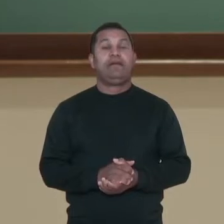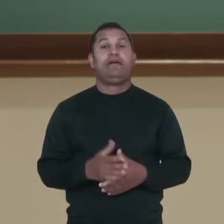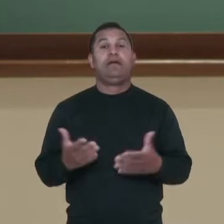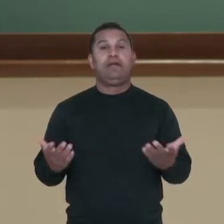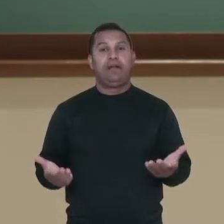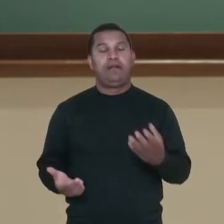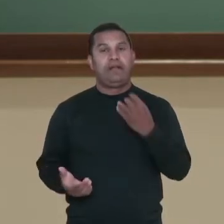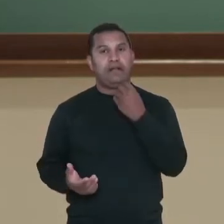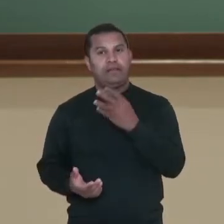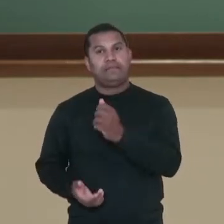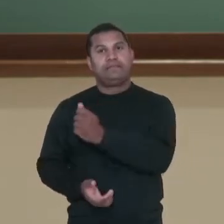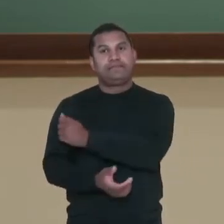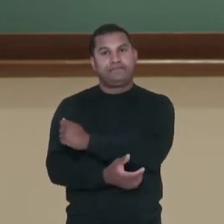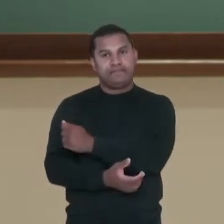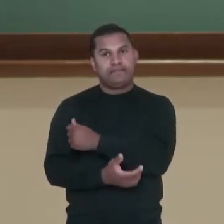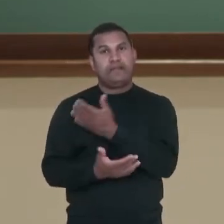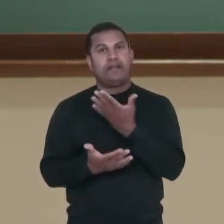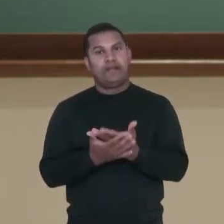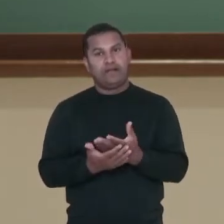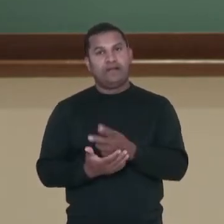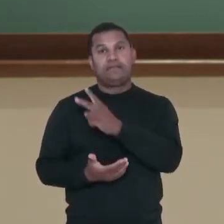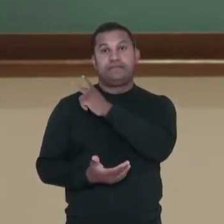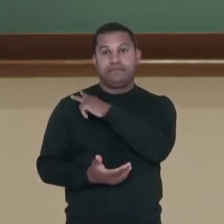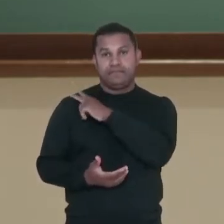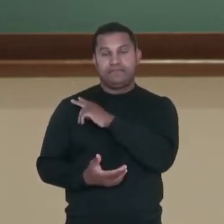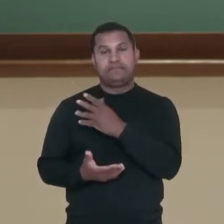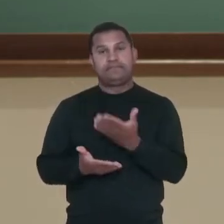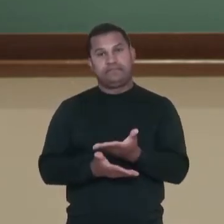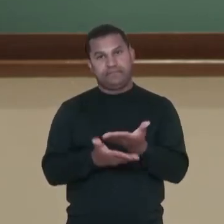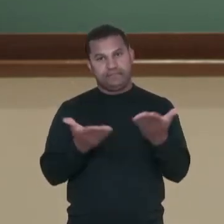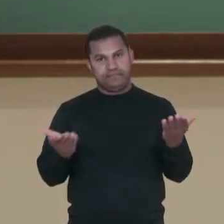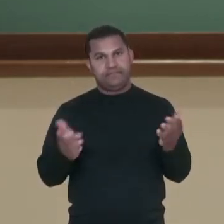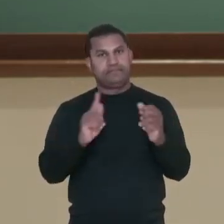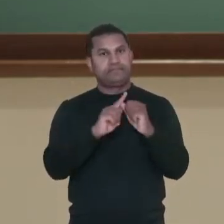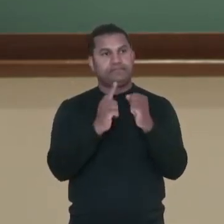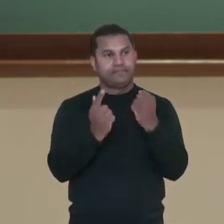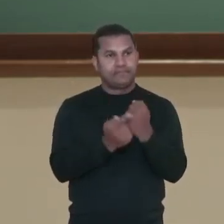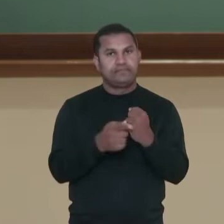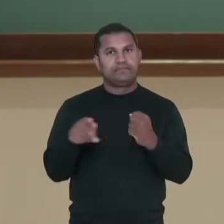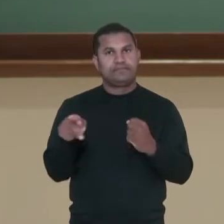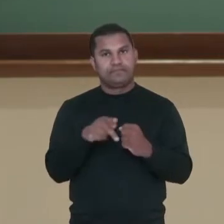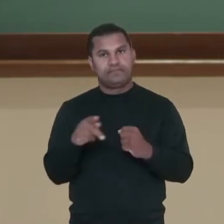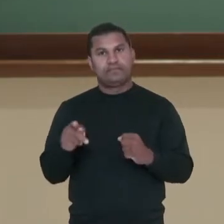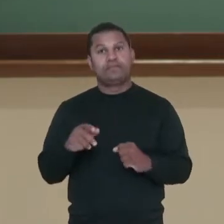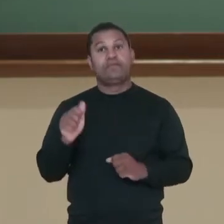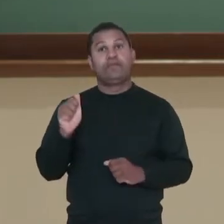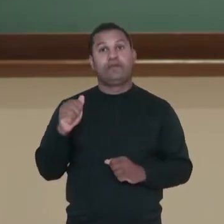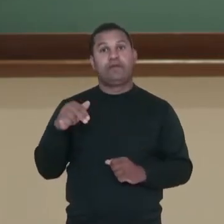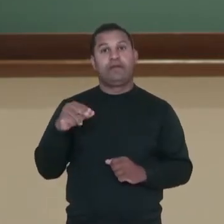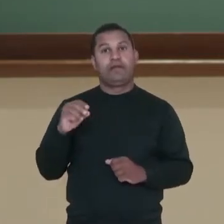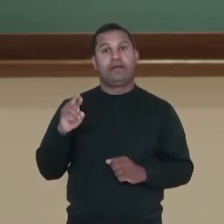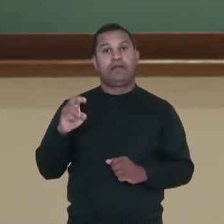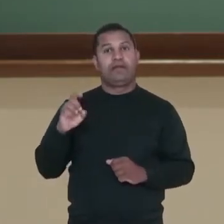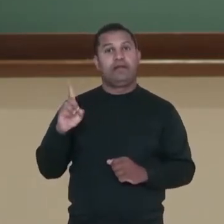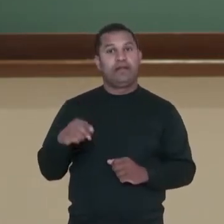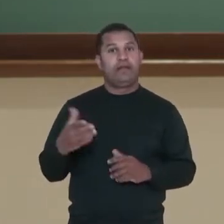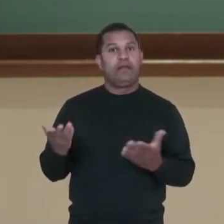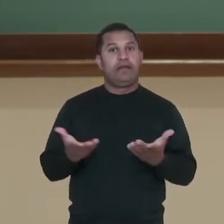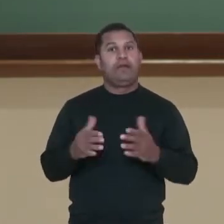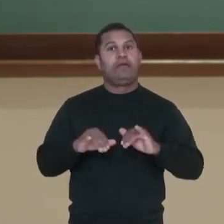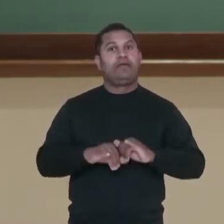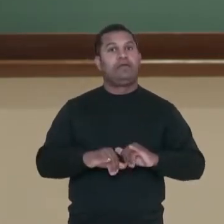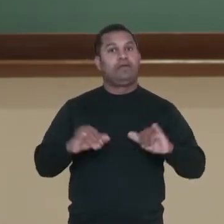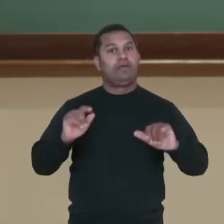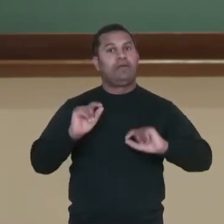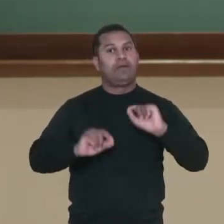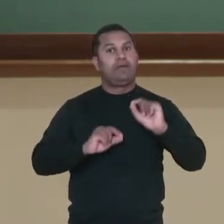Olá, estudantes da segunda série do ensino médio. Saudações geográficas. Eu sou o professor André e nós iremos apresentar então para